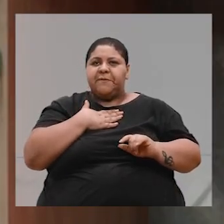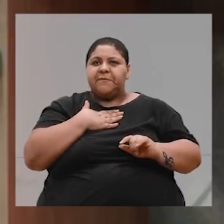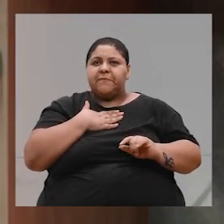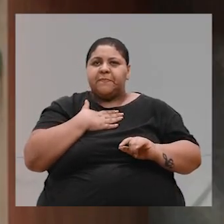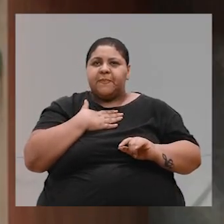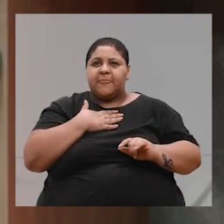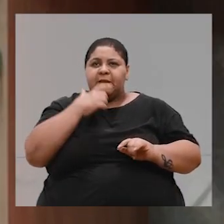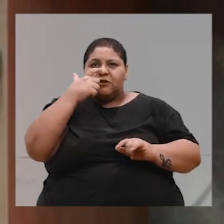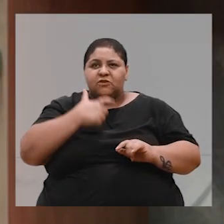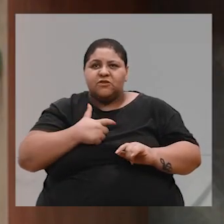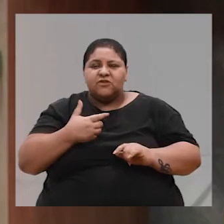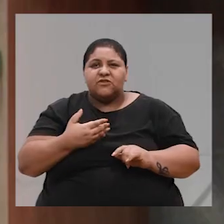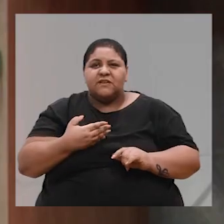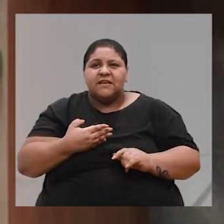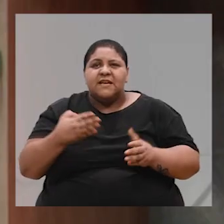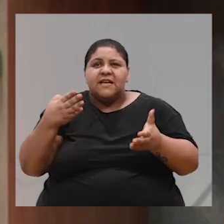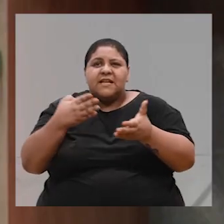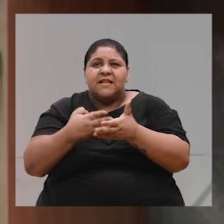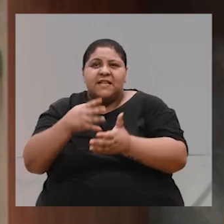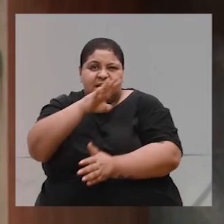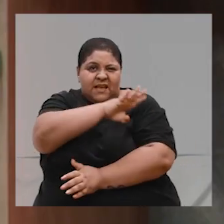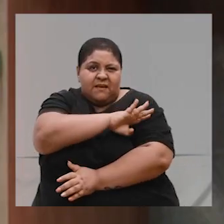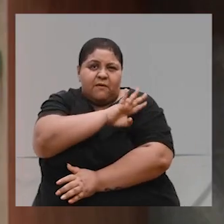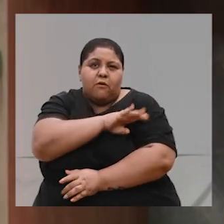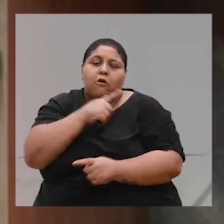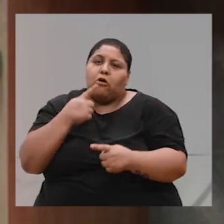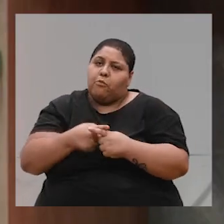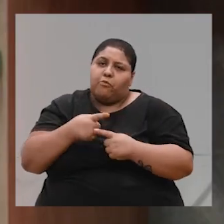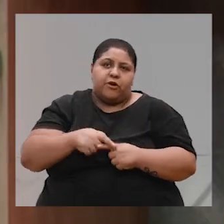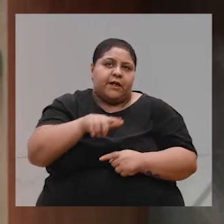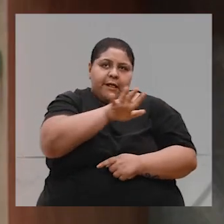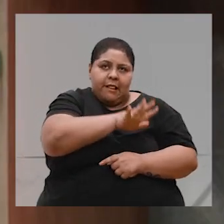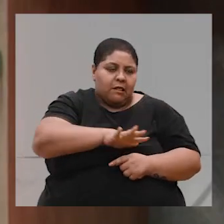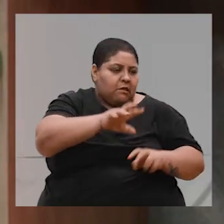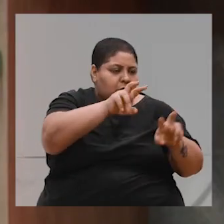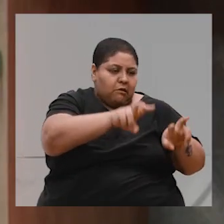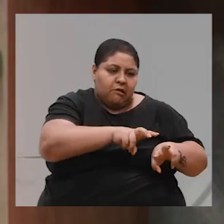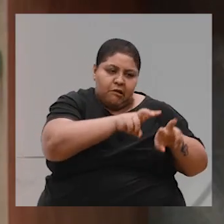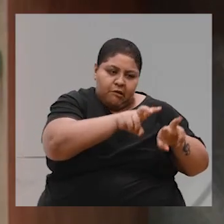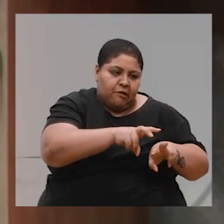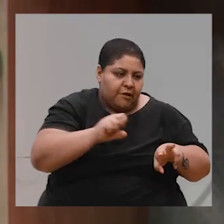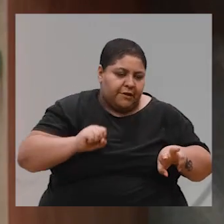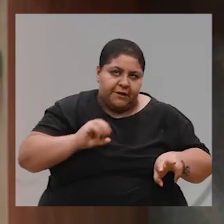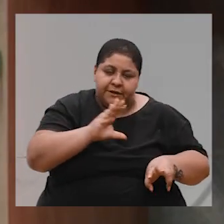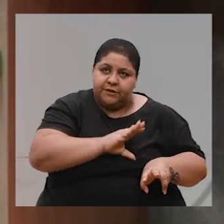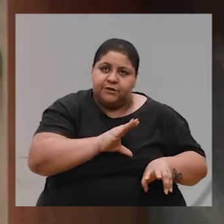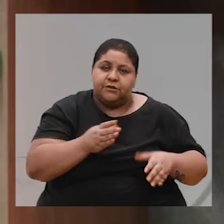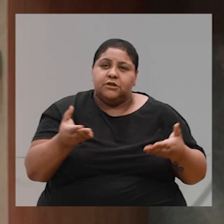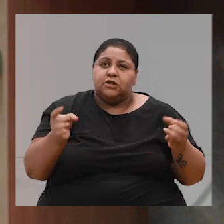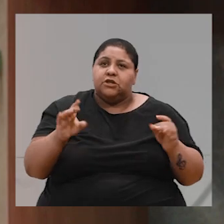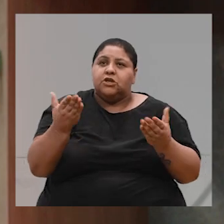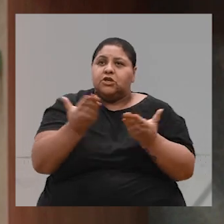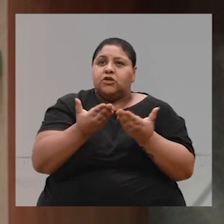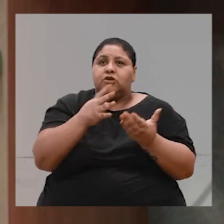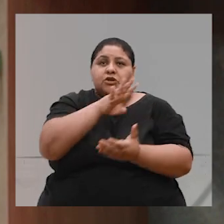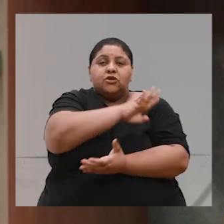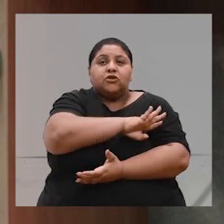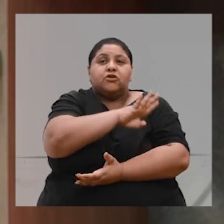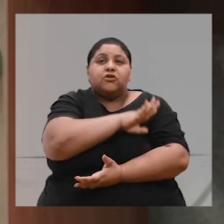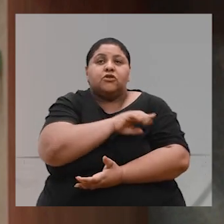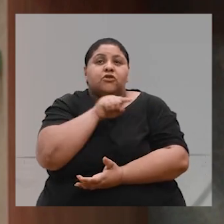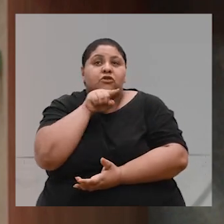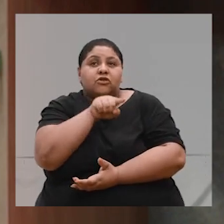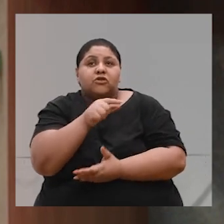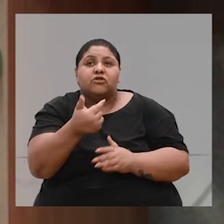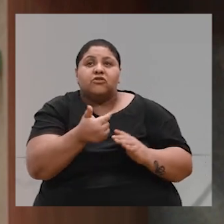para nós, eu só estudei até o 4º ano, né? Porque era rural na época, ela veio de Santa Catarina e tal. Ela disse, eu só estudei até o